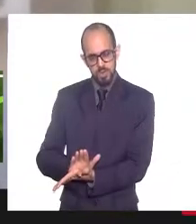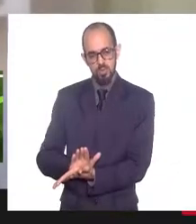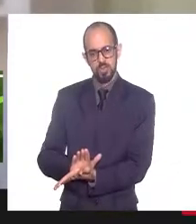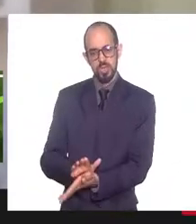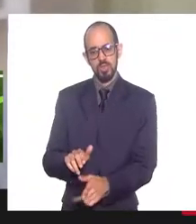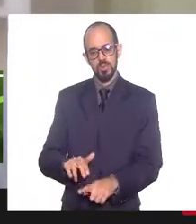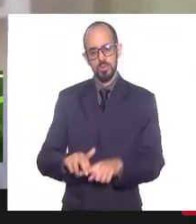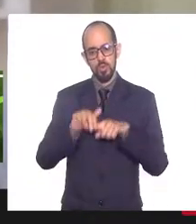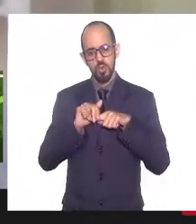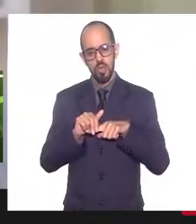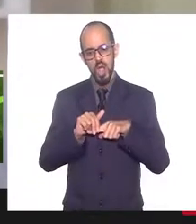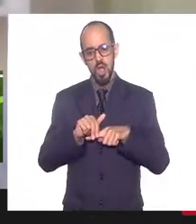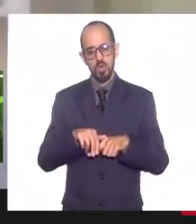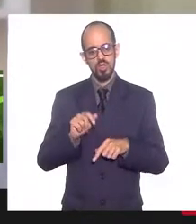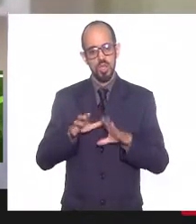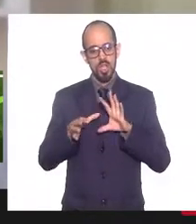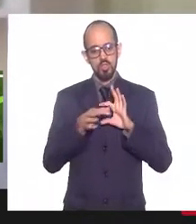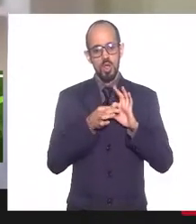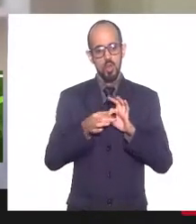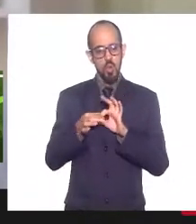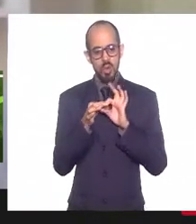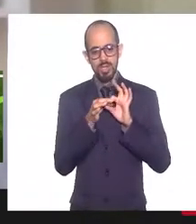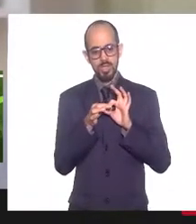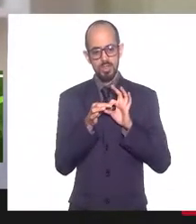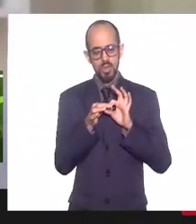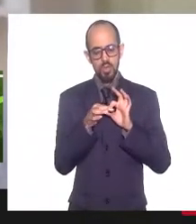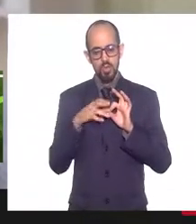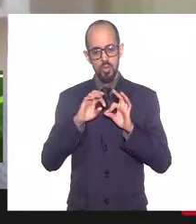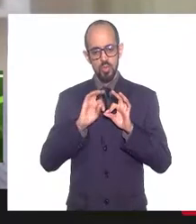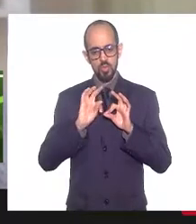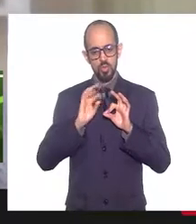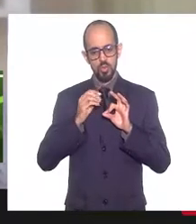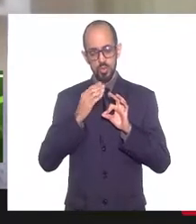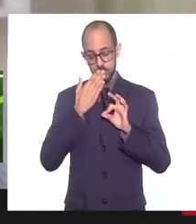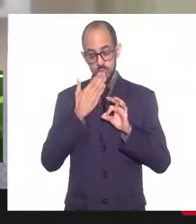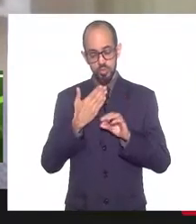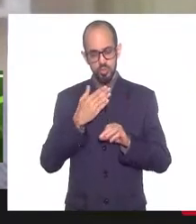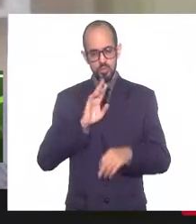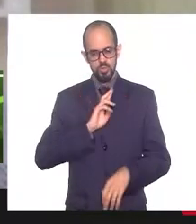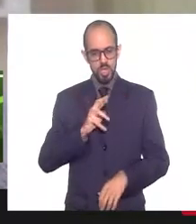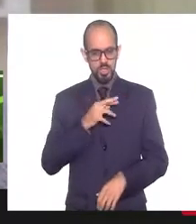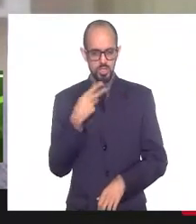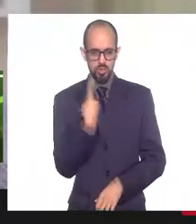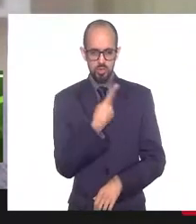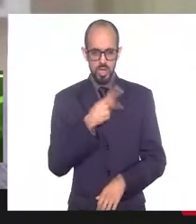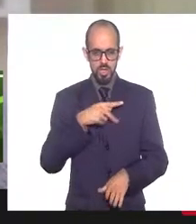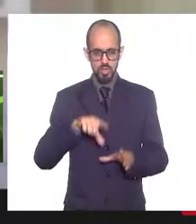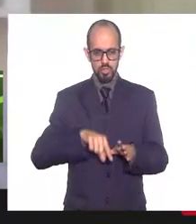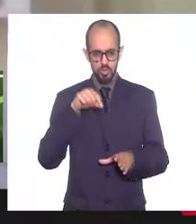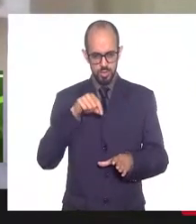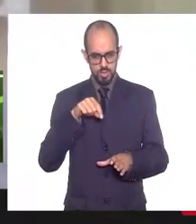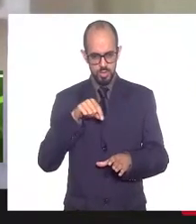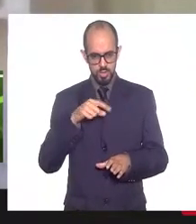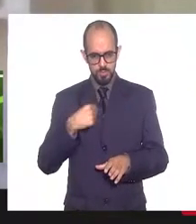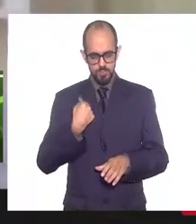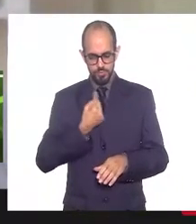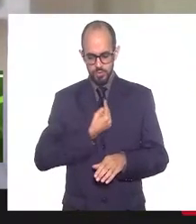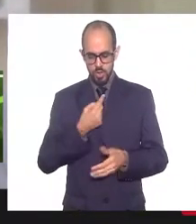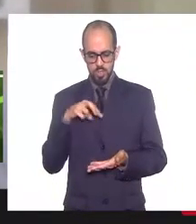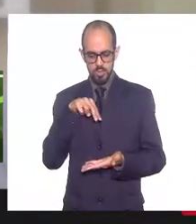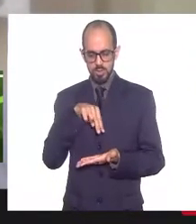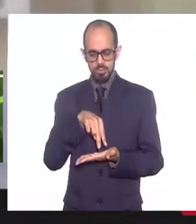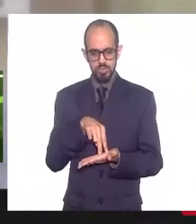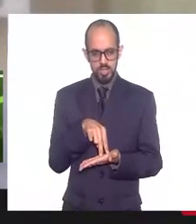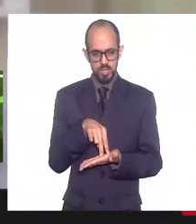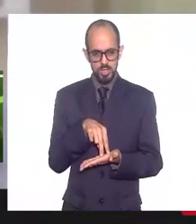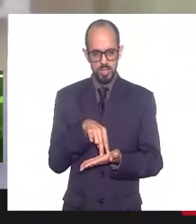partir de sua conexão com esse tipo de religiosidade. Estamos aqui em nome dos que